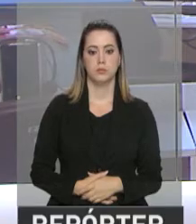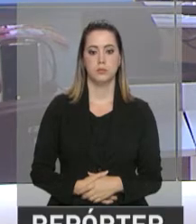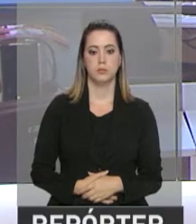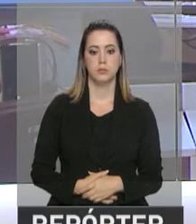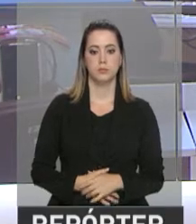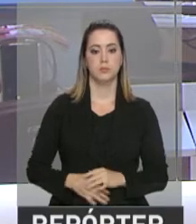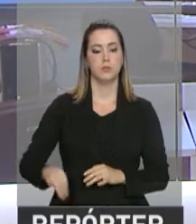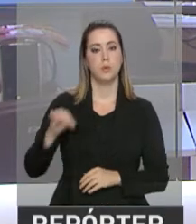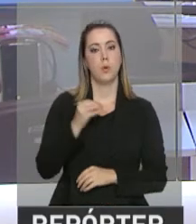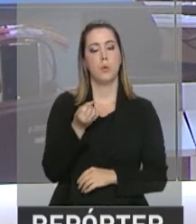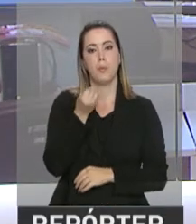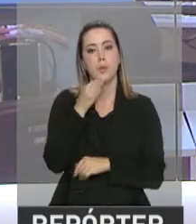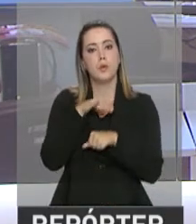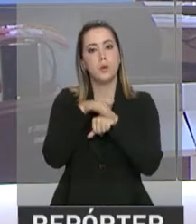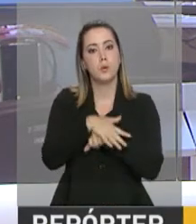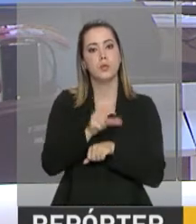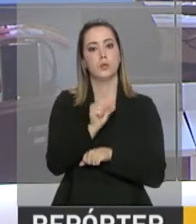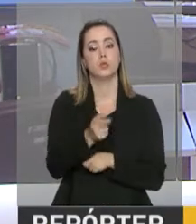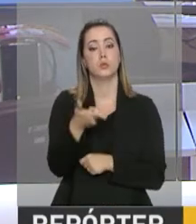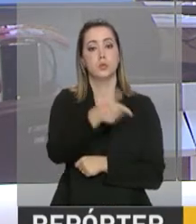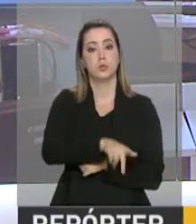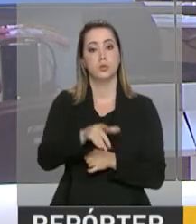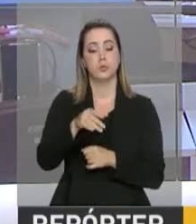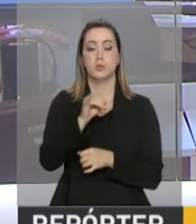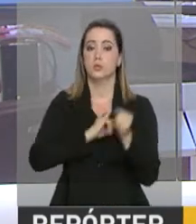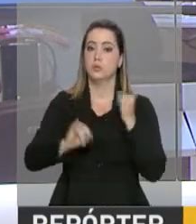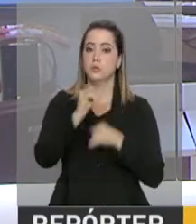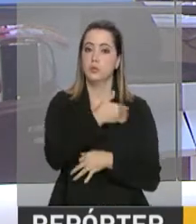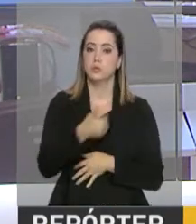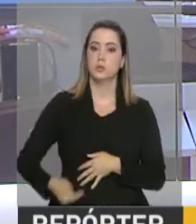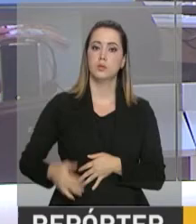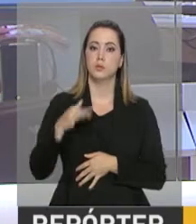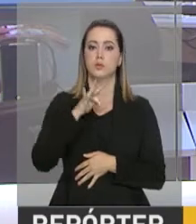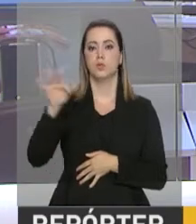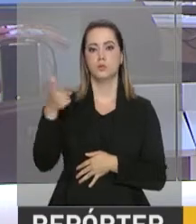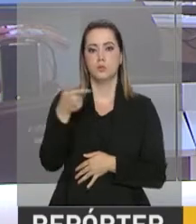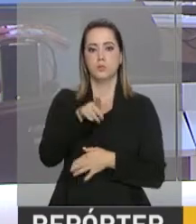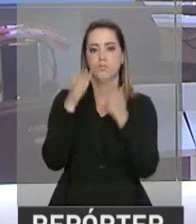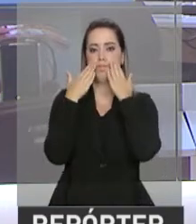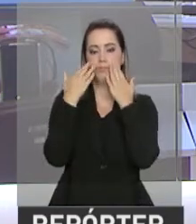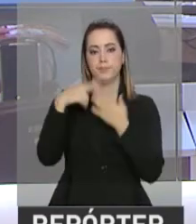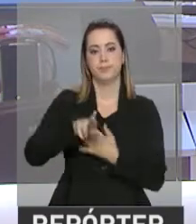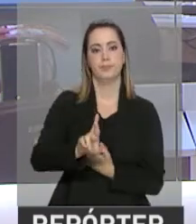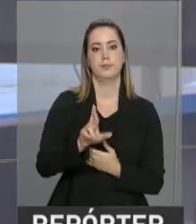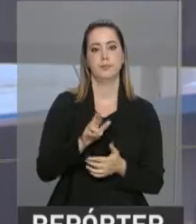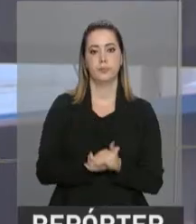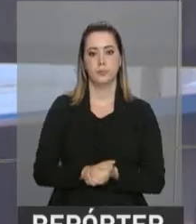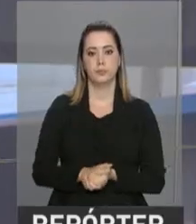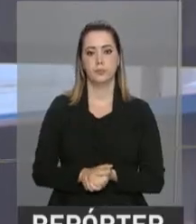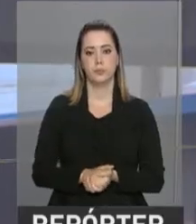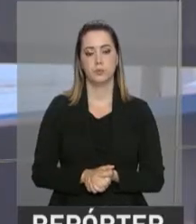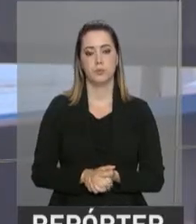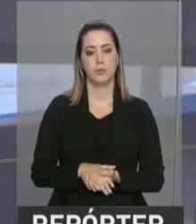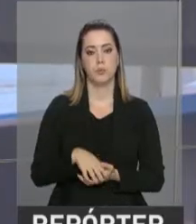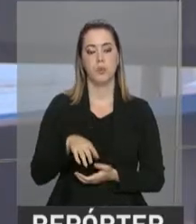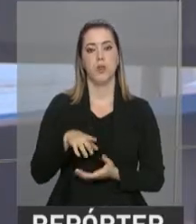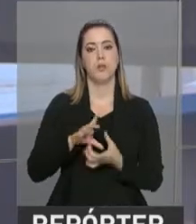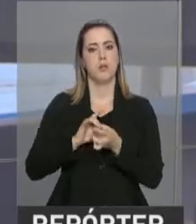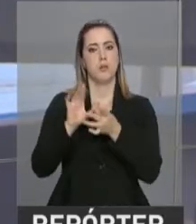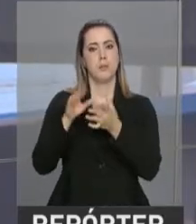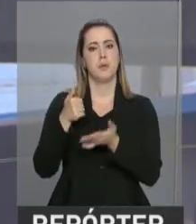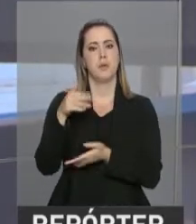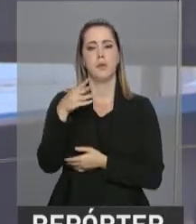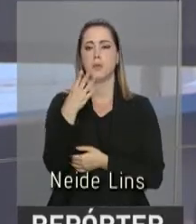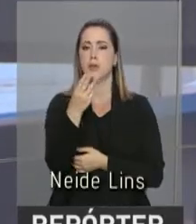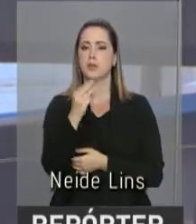boa noite estamos de volta com as notícias do governo federal e mais uma edição do repórter nbr liberado mais de meio